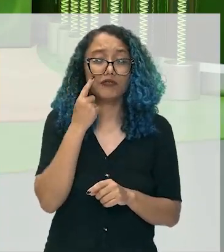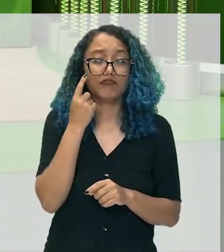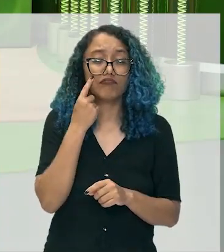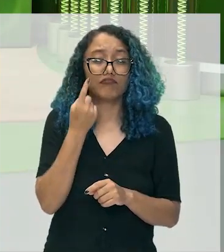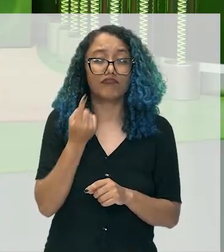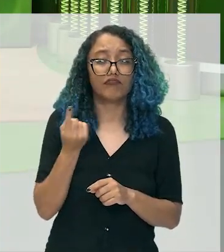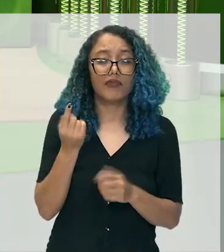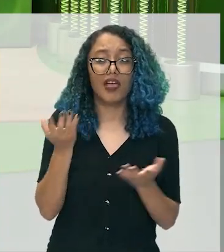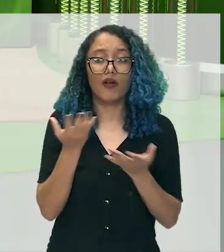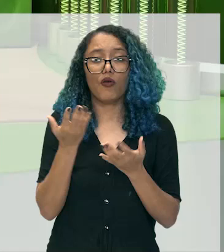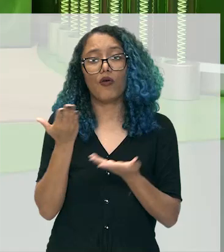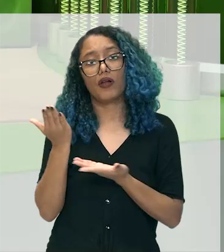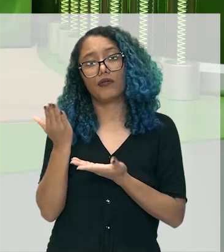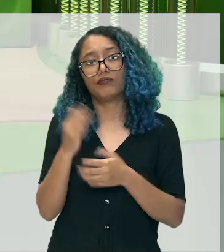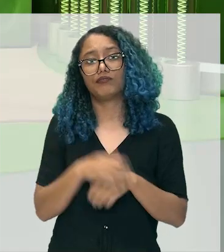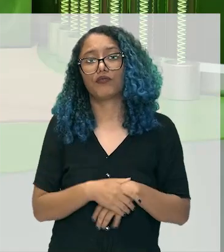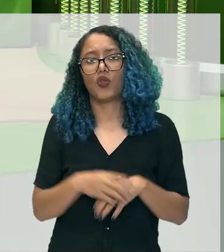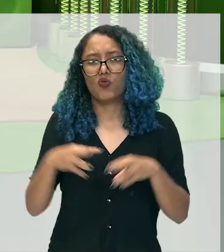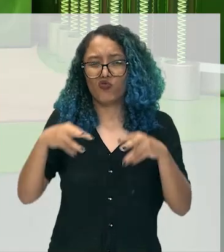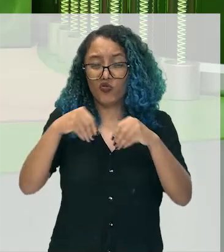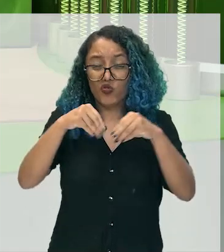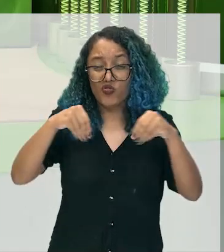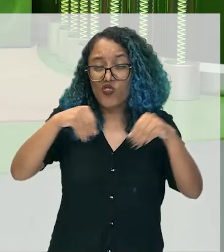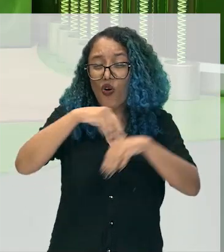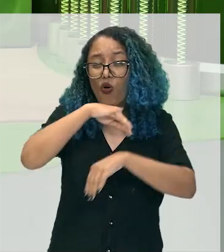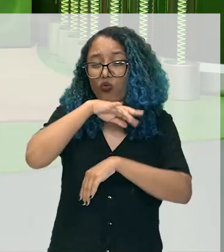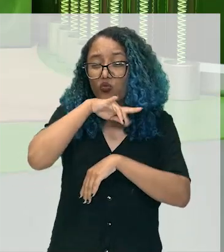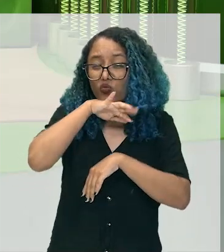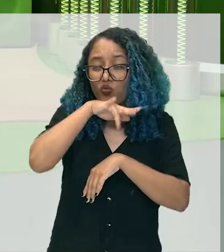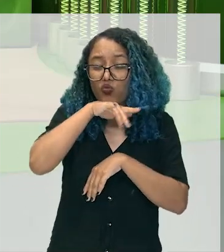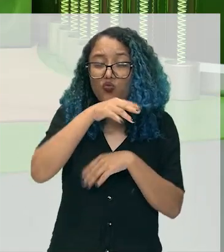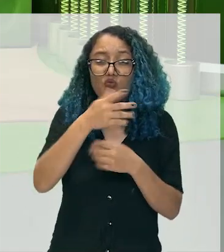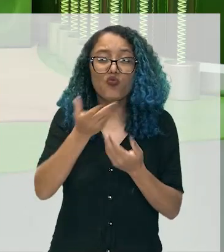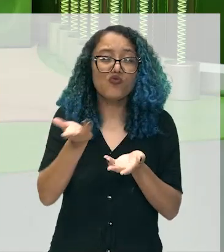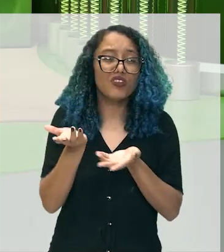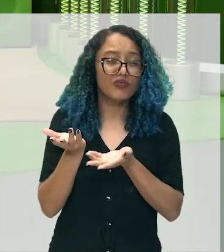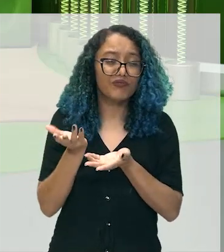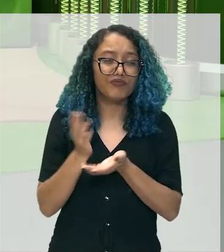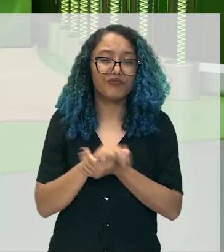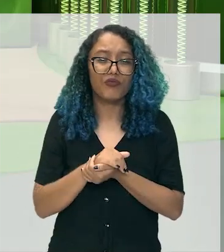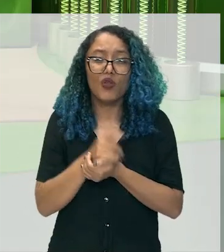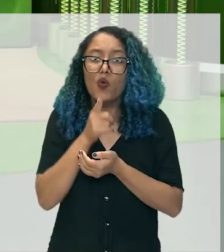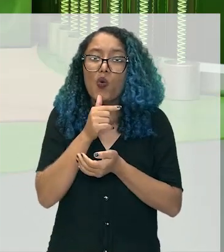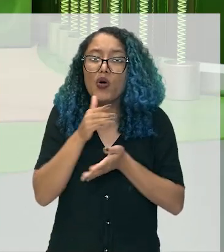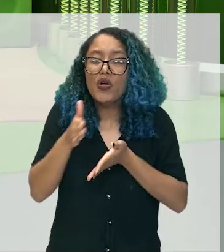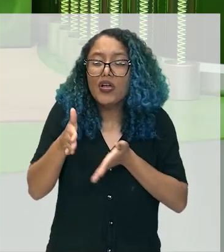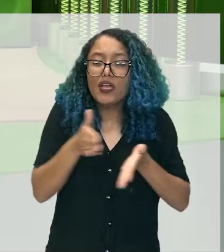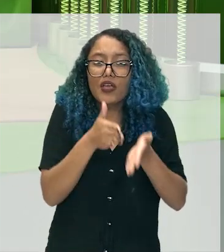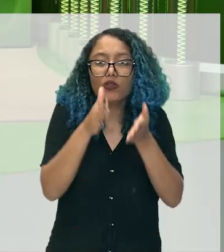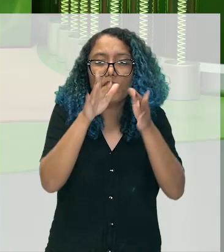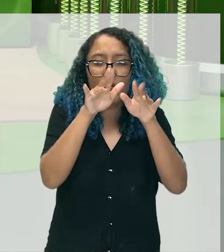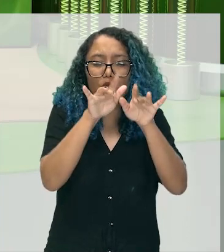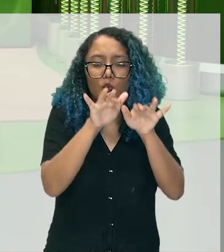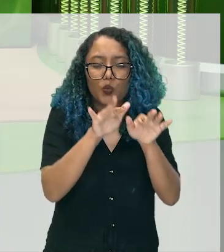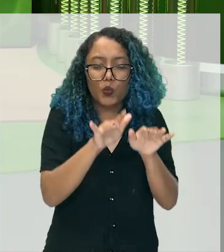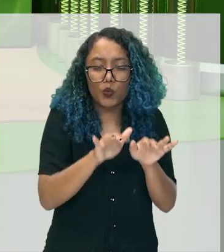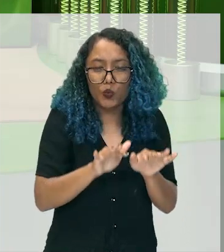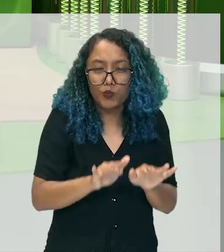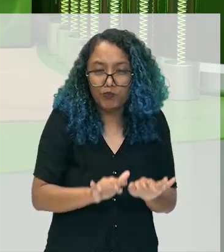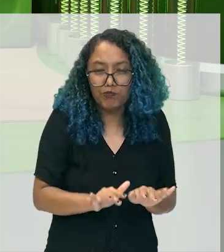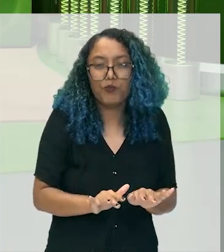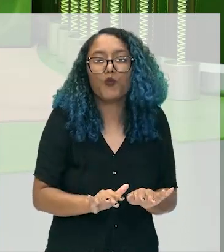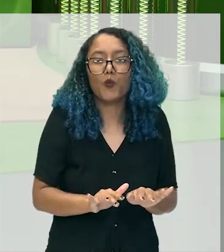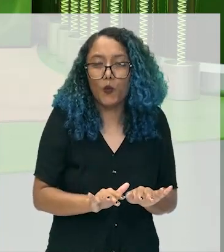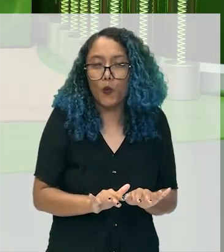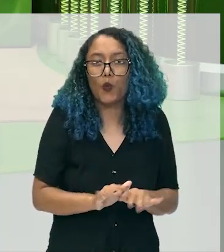só, erosão, empobrecimento do solo, né? Olha só, o rio secando a um nível que a gente nunca